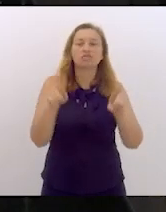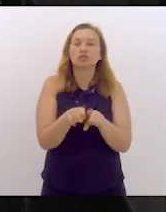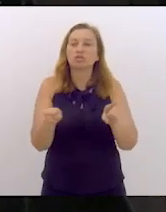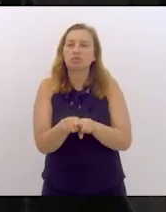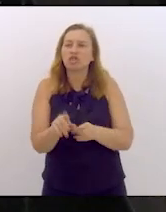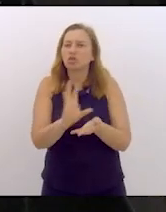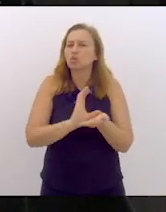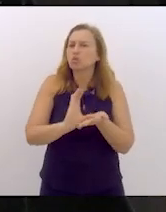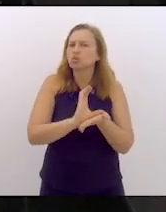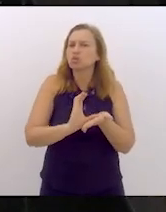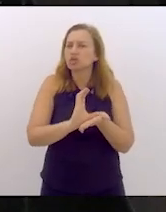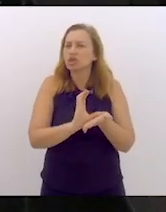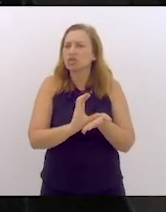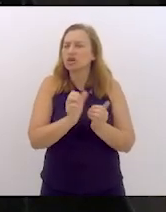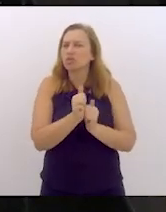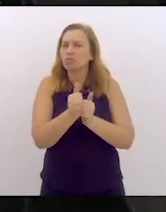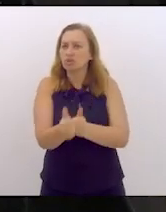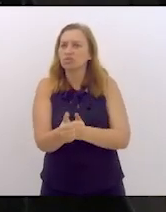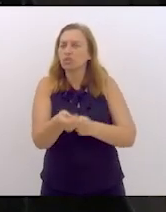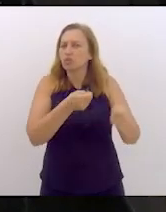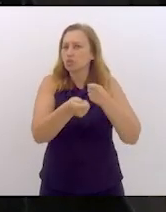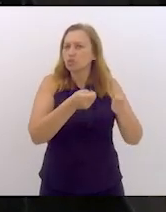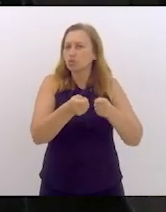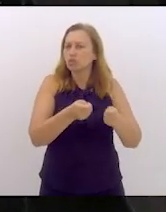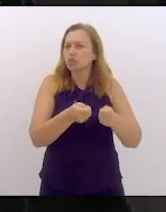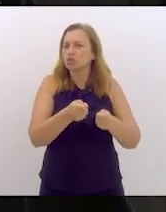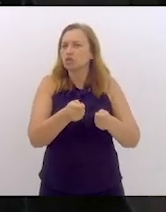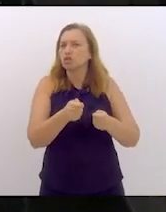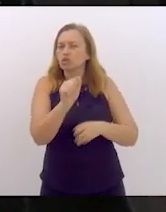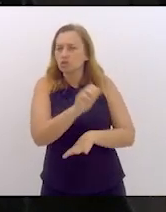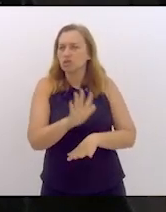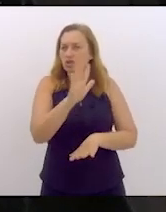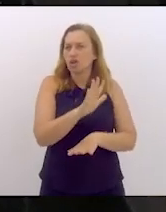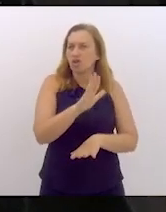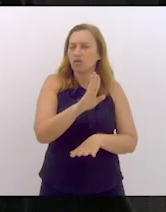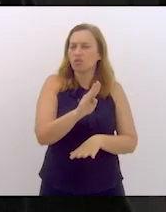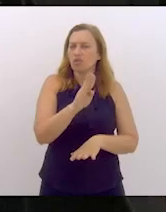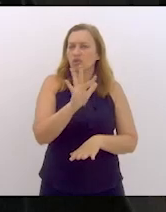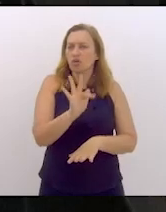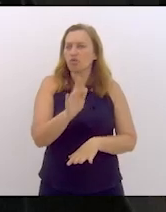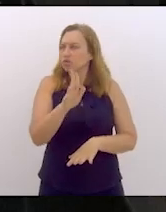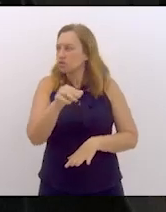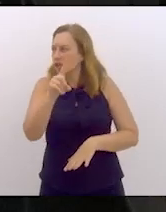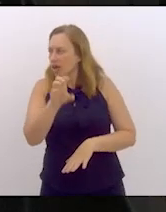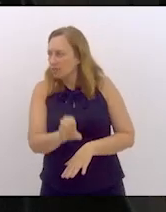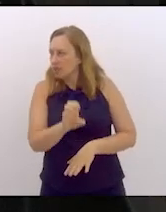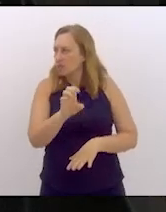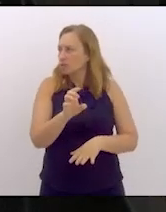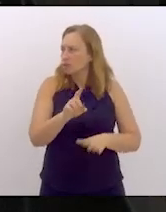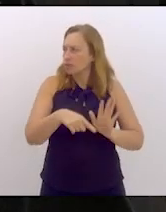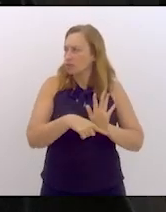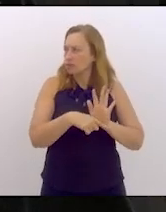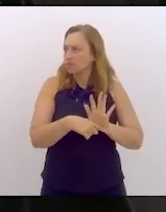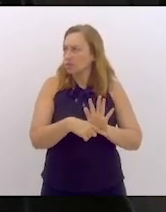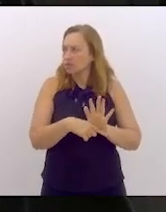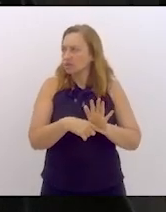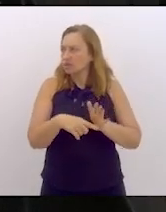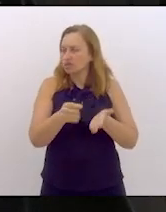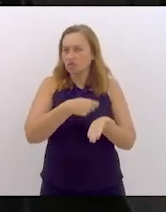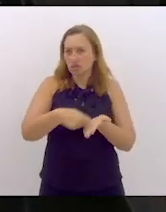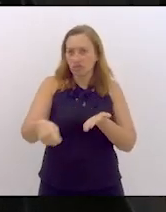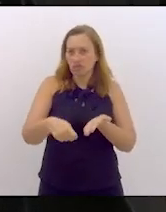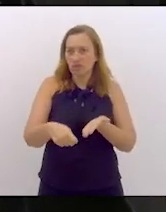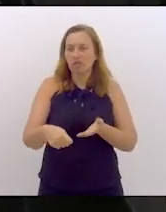do Conselho de acompanhamento e controle social do fundeb cujo Presidente nos escreveu deve ter escrito para vossa excelência também